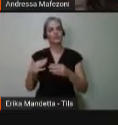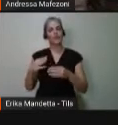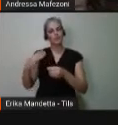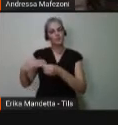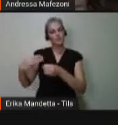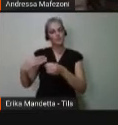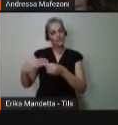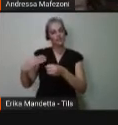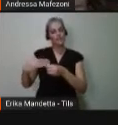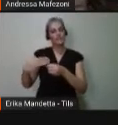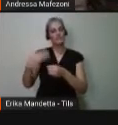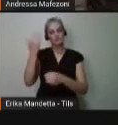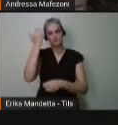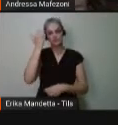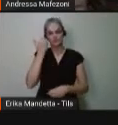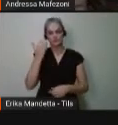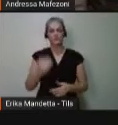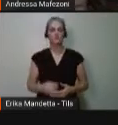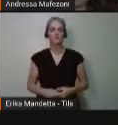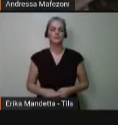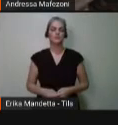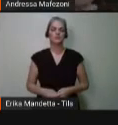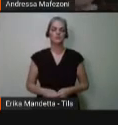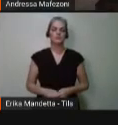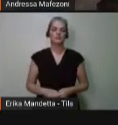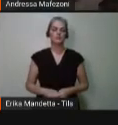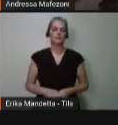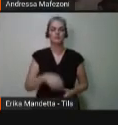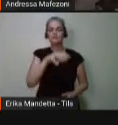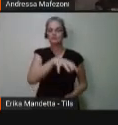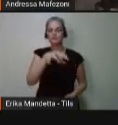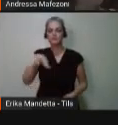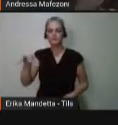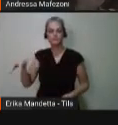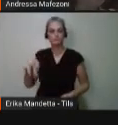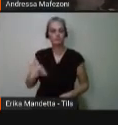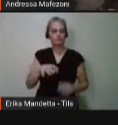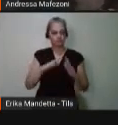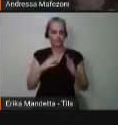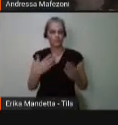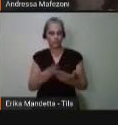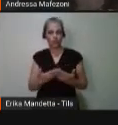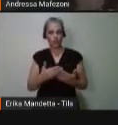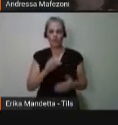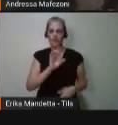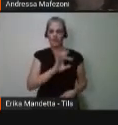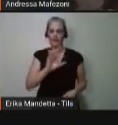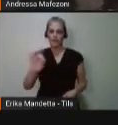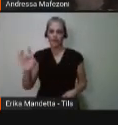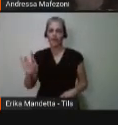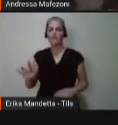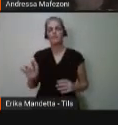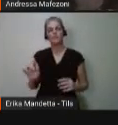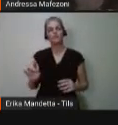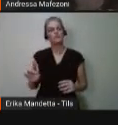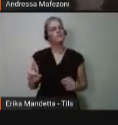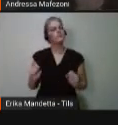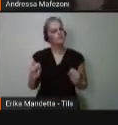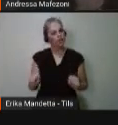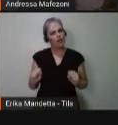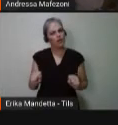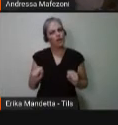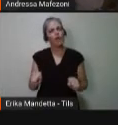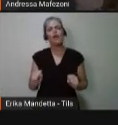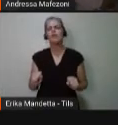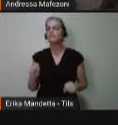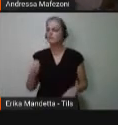componentes das escolas, das unidades de ensino, eles podem e contribuem com a aprendizagem